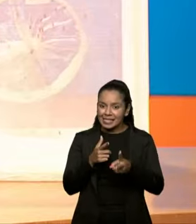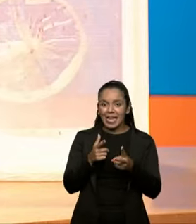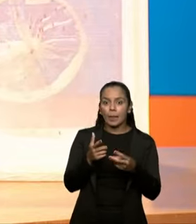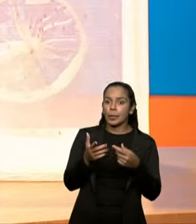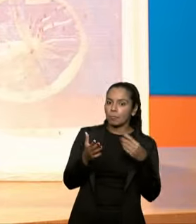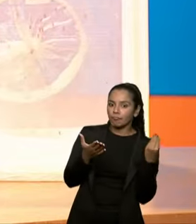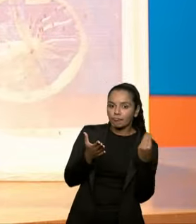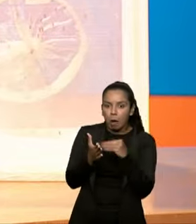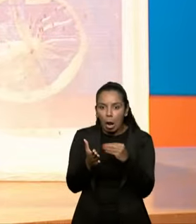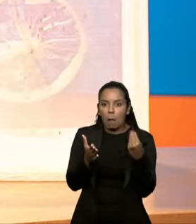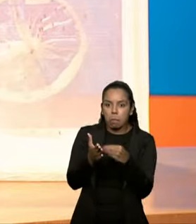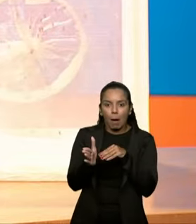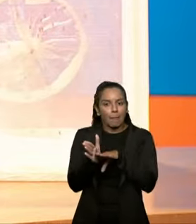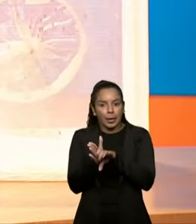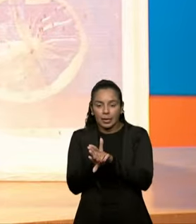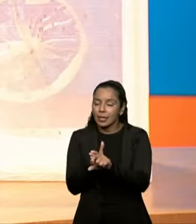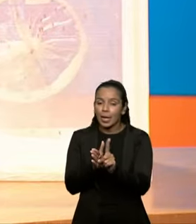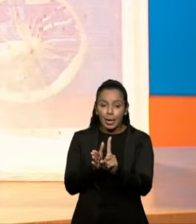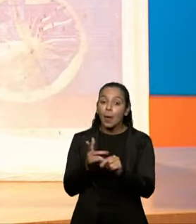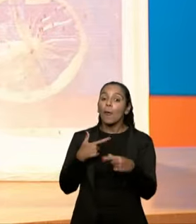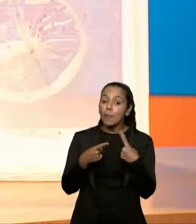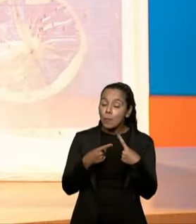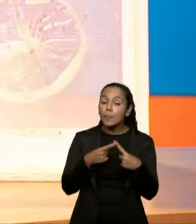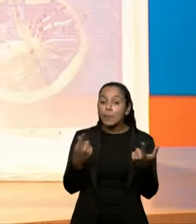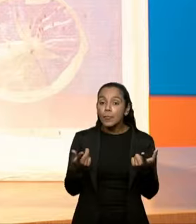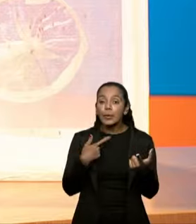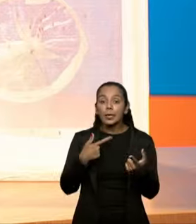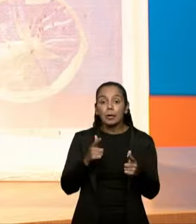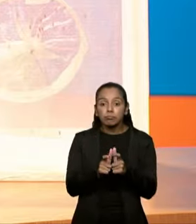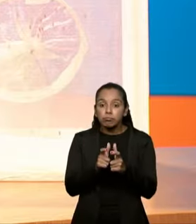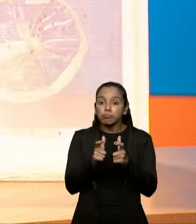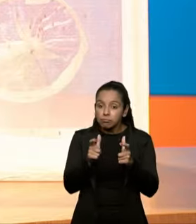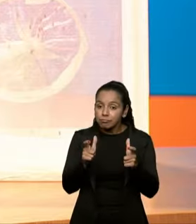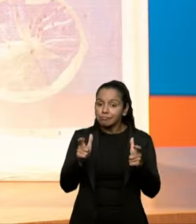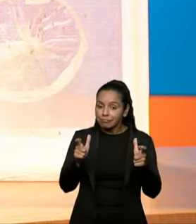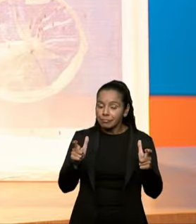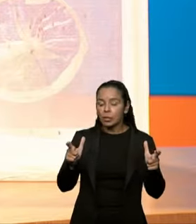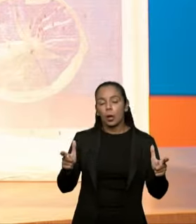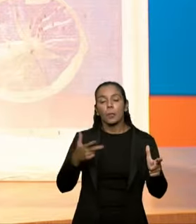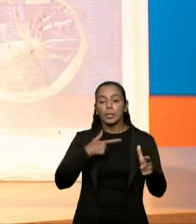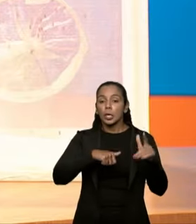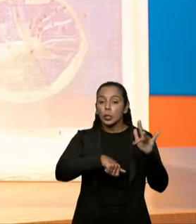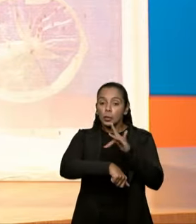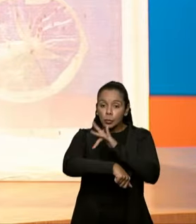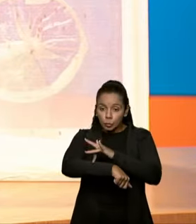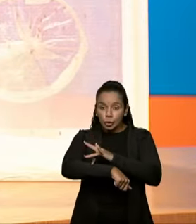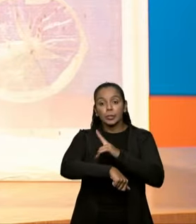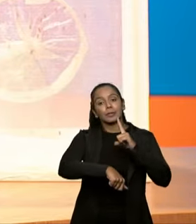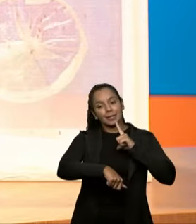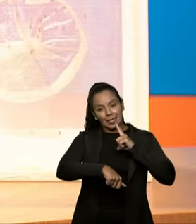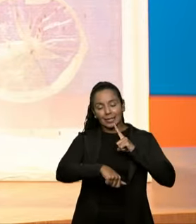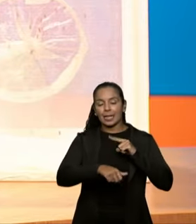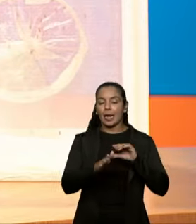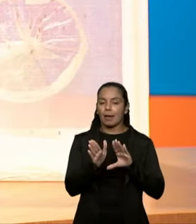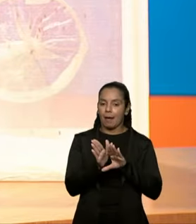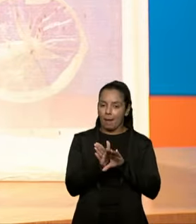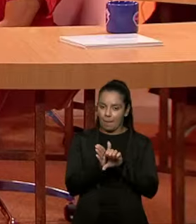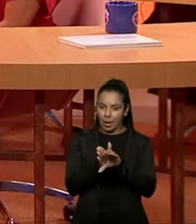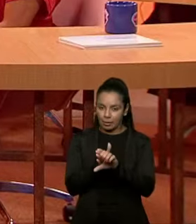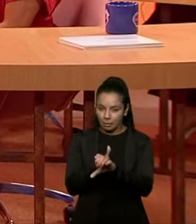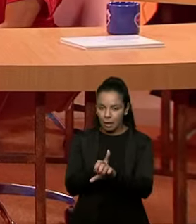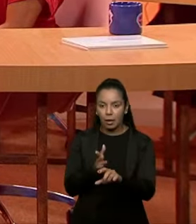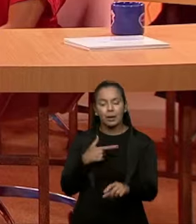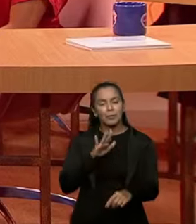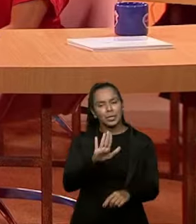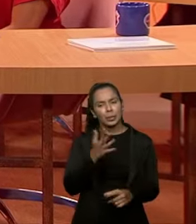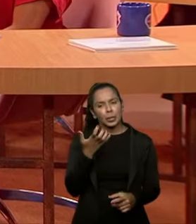vai aumentando a quantidade de mosquitos que tem a bactéria. Então, é isso que está acontecendo em Niterói. Denise, mas eu quero voltar aqui, pelo